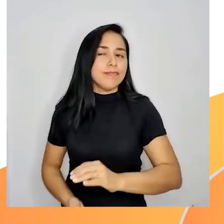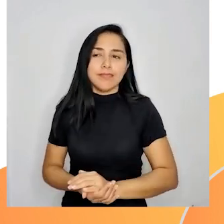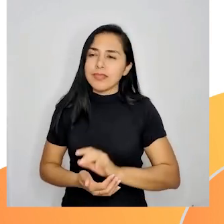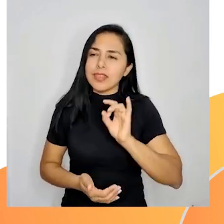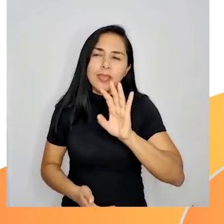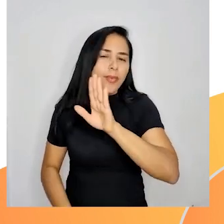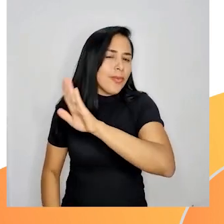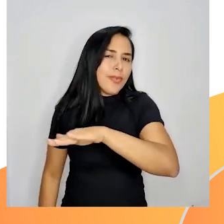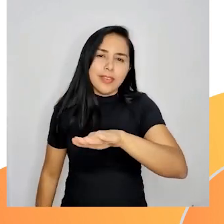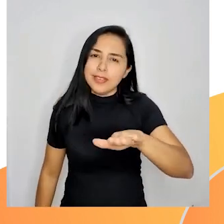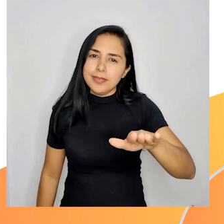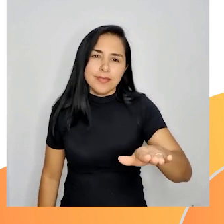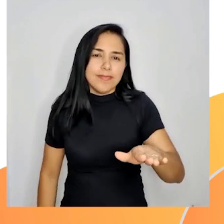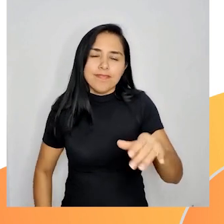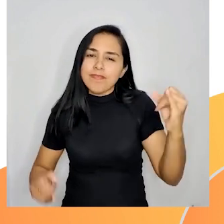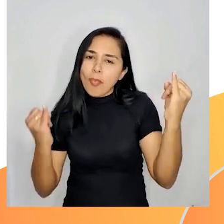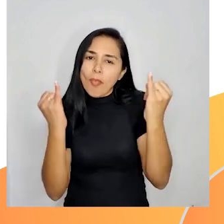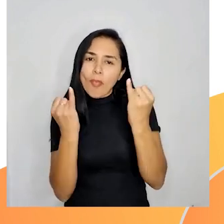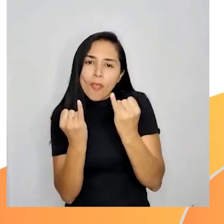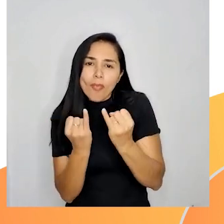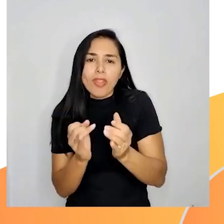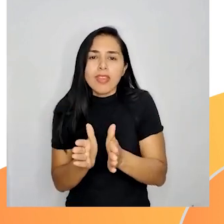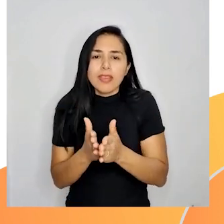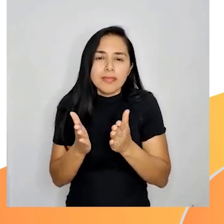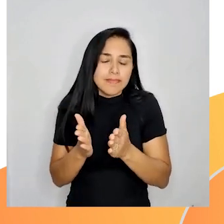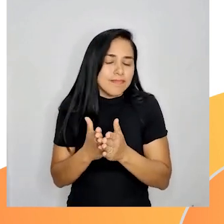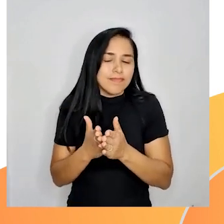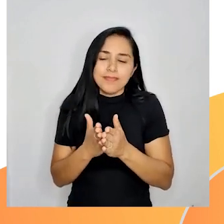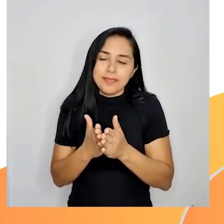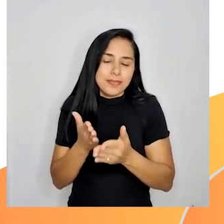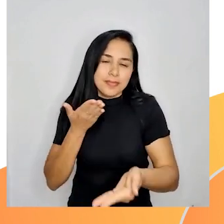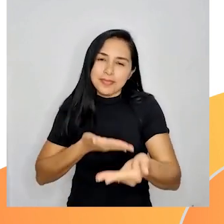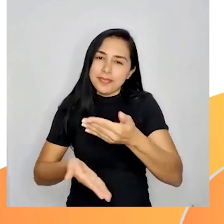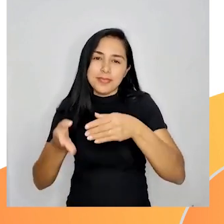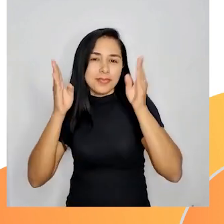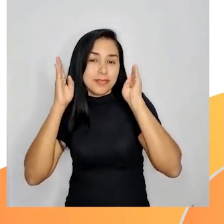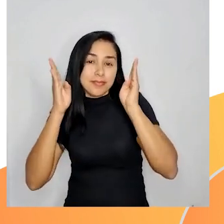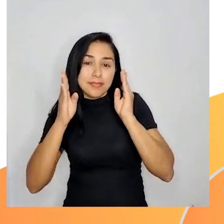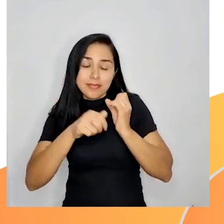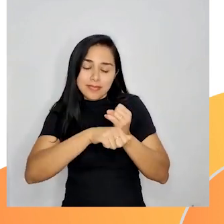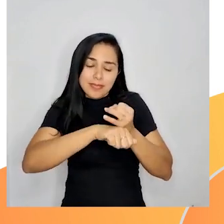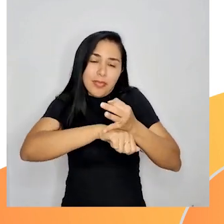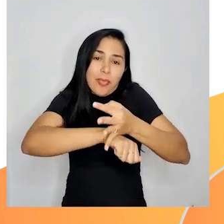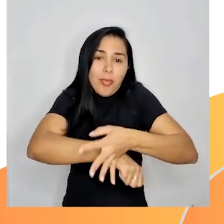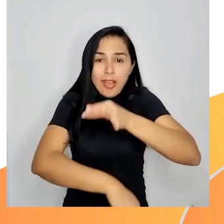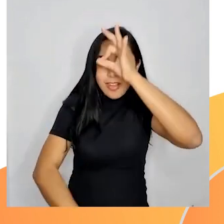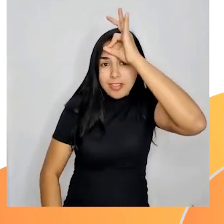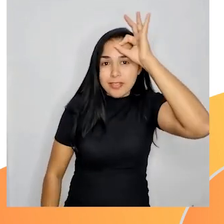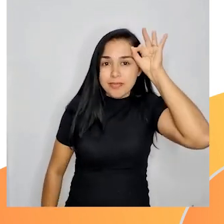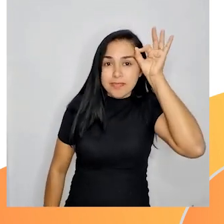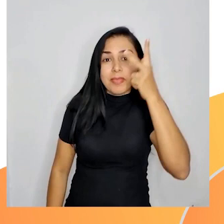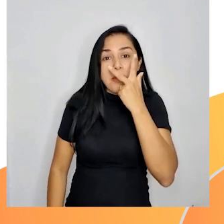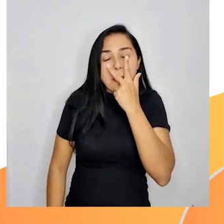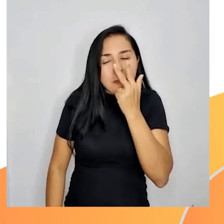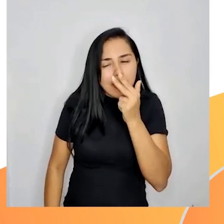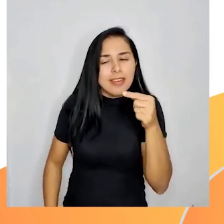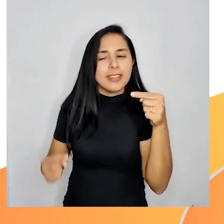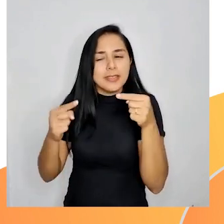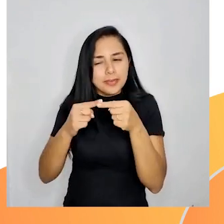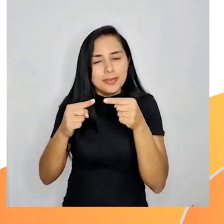estes burrinhos descadeirados. A madrugada ingênua parece feita para